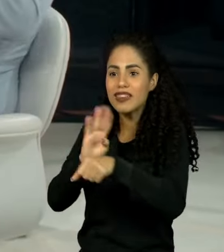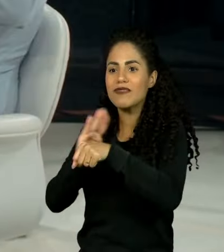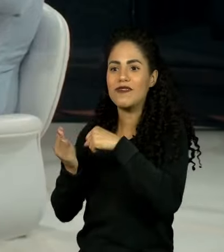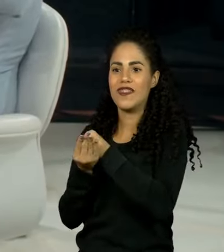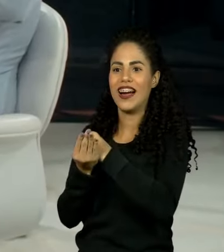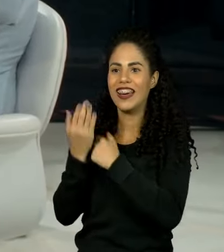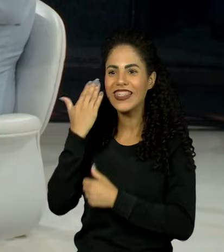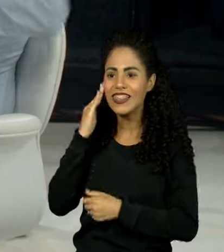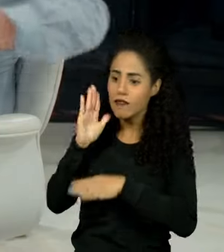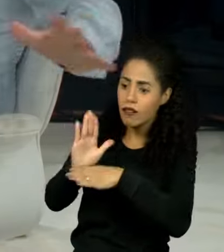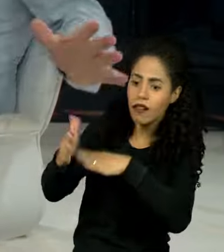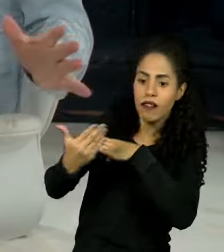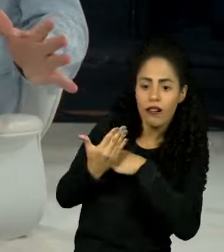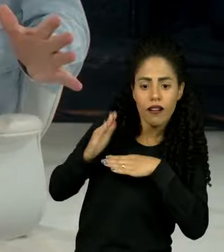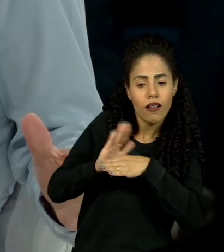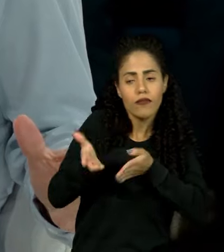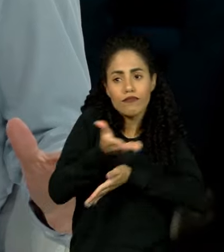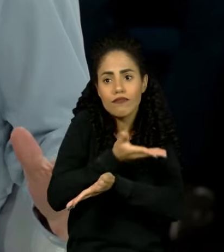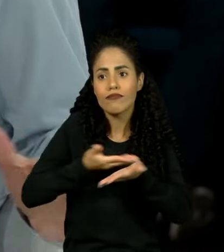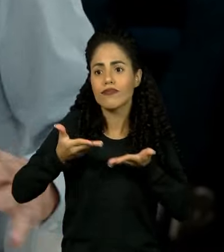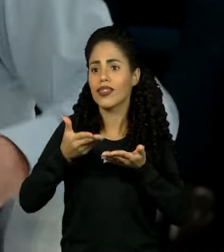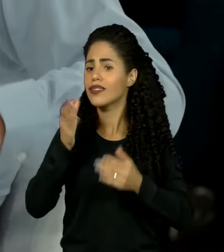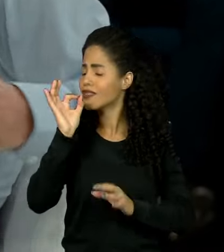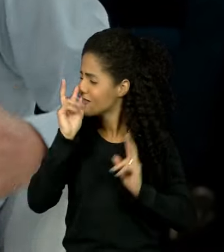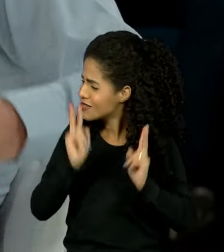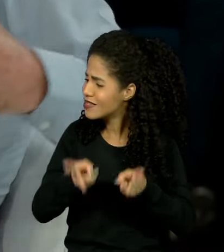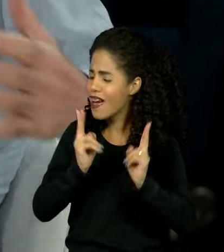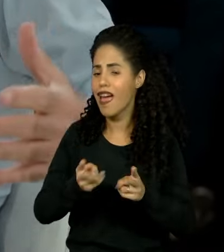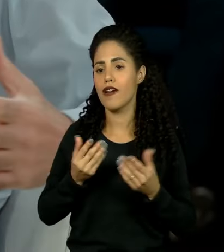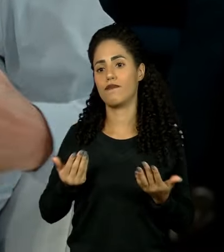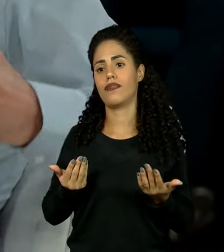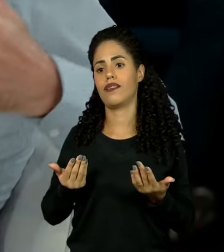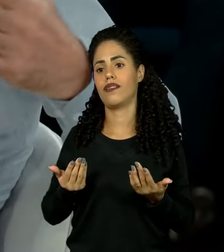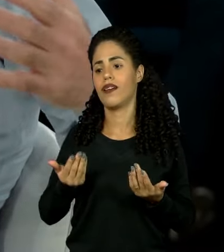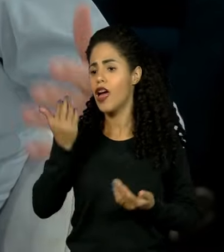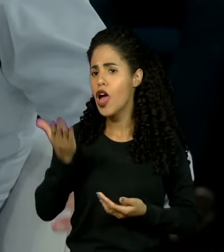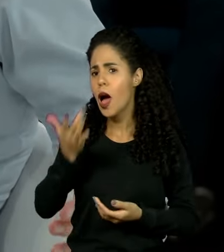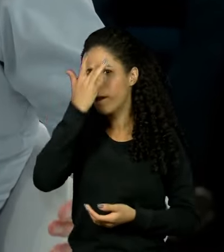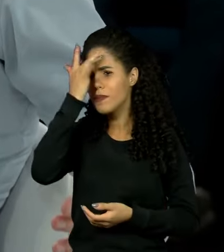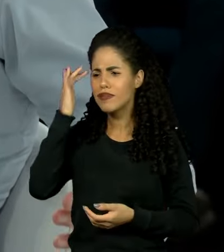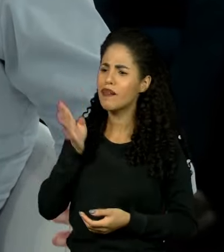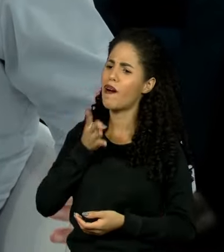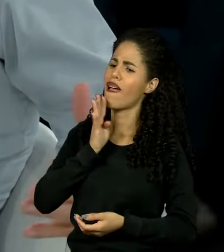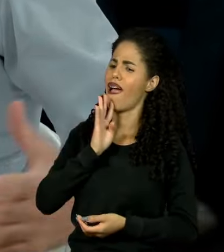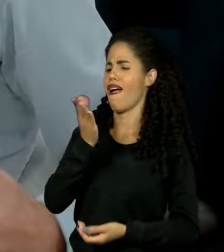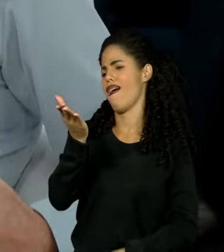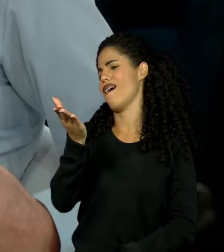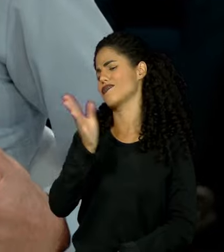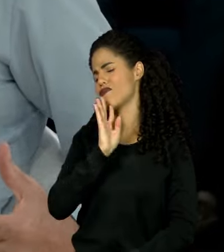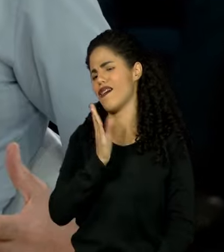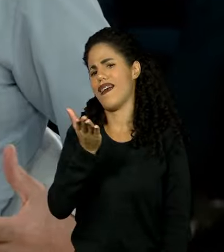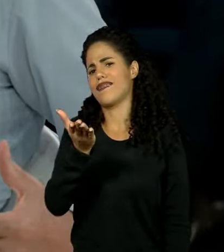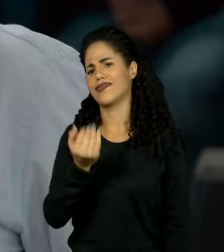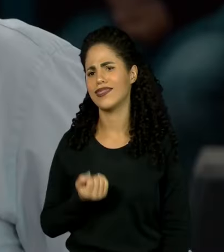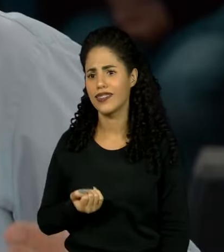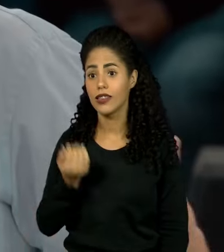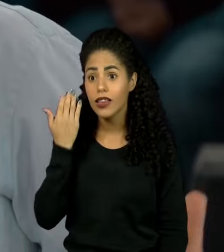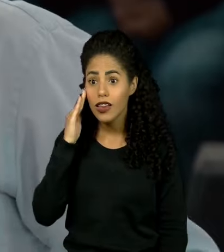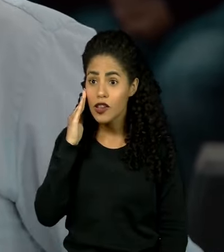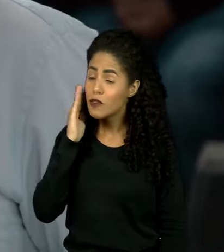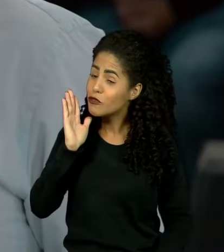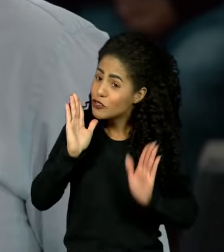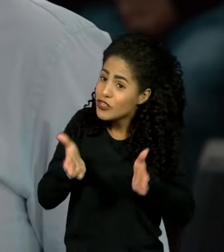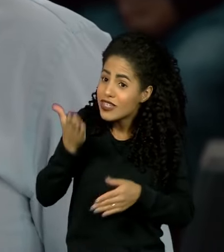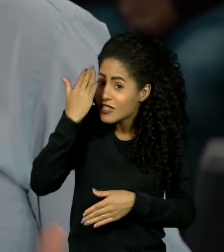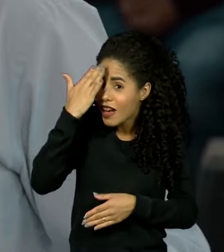te trago ISS direto ISO Acontece muito ele é uma pessoa da família né ele sabe os seus hábitos sabe